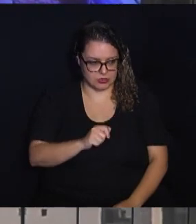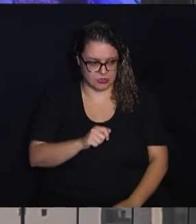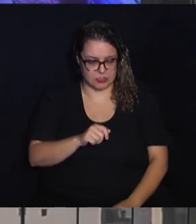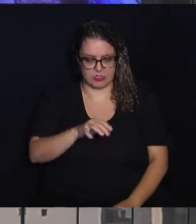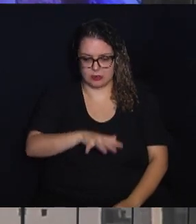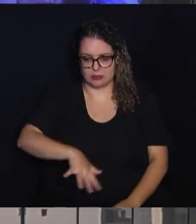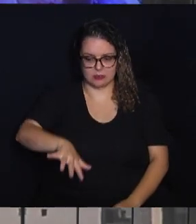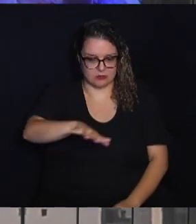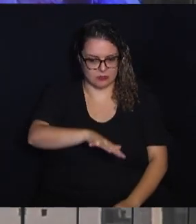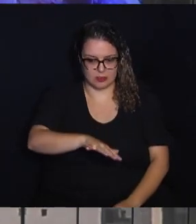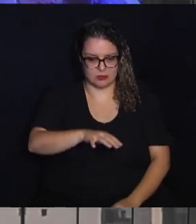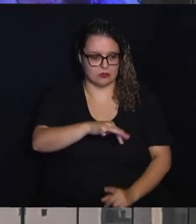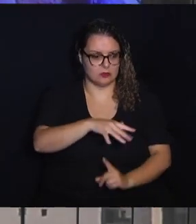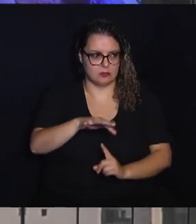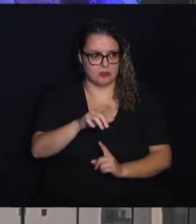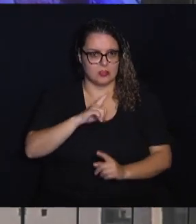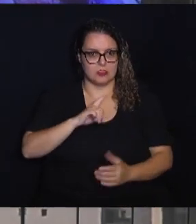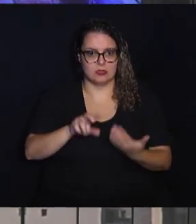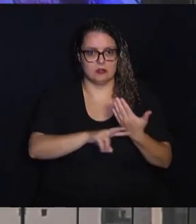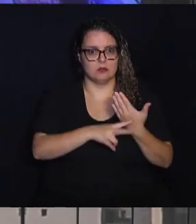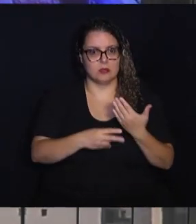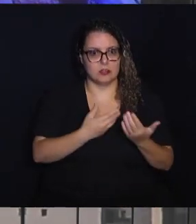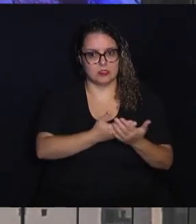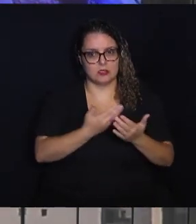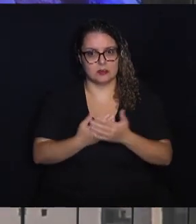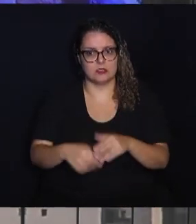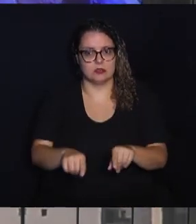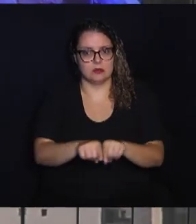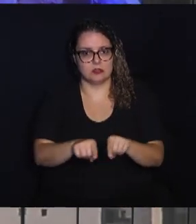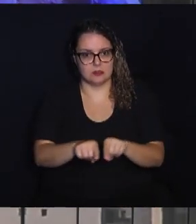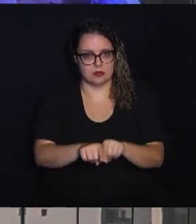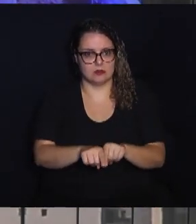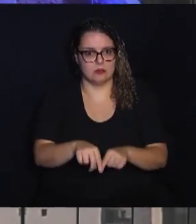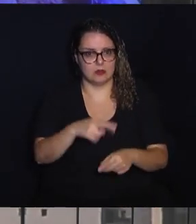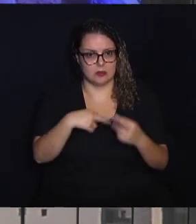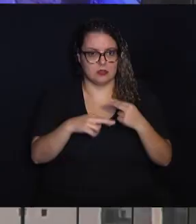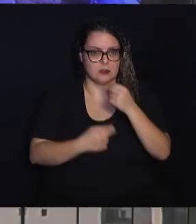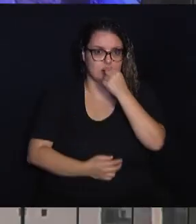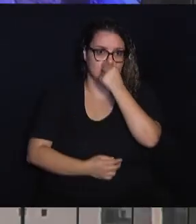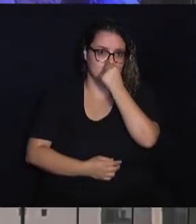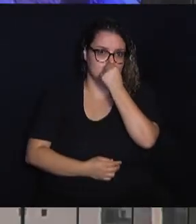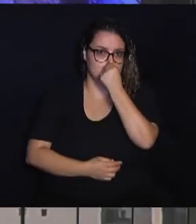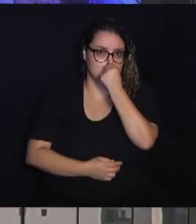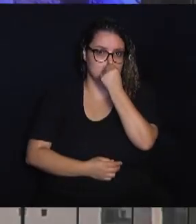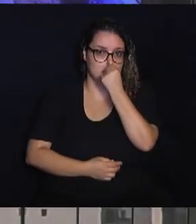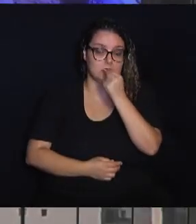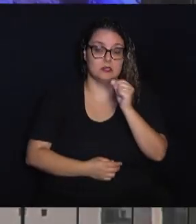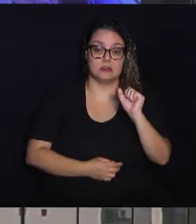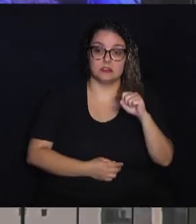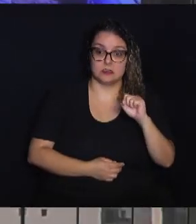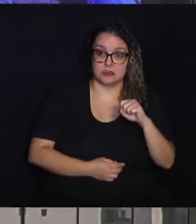no meio ambiente, existe algum tipo de impacto? Vocês estão estudando também essa questão?